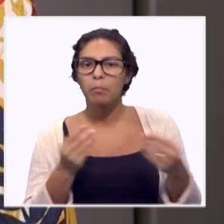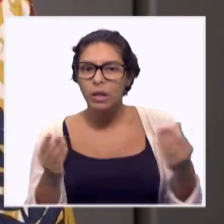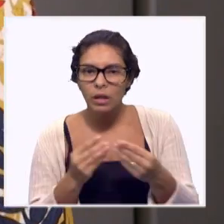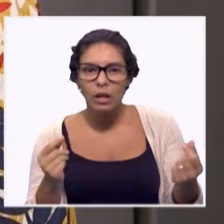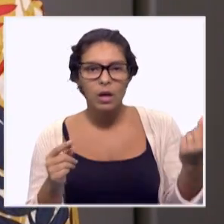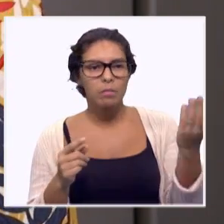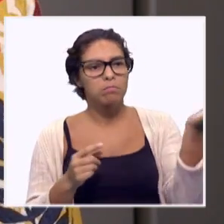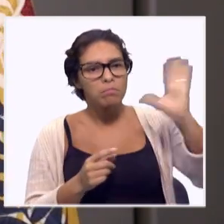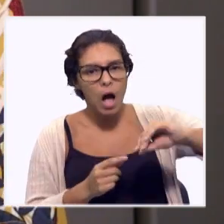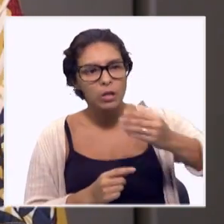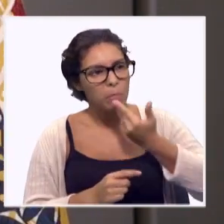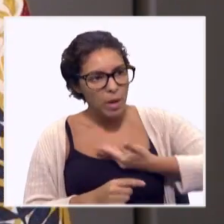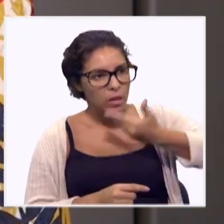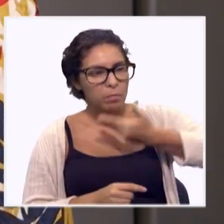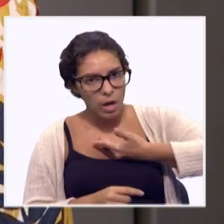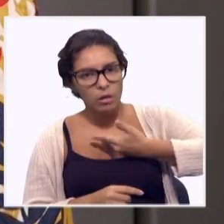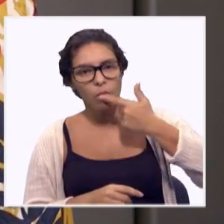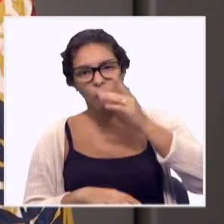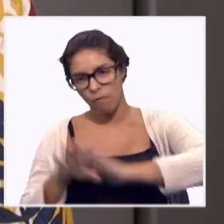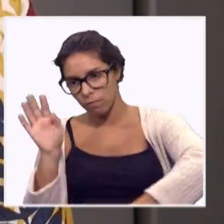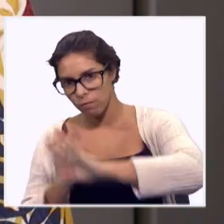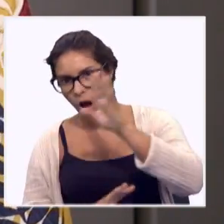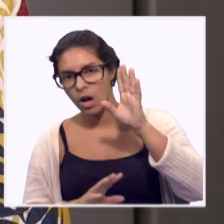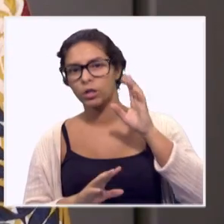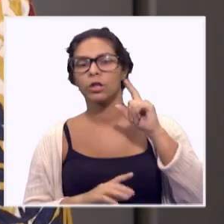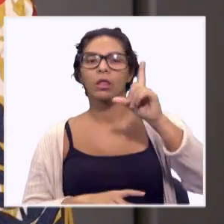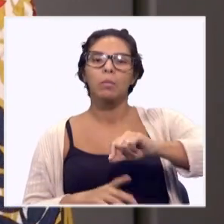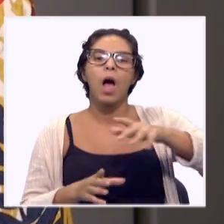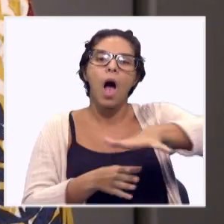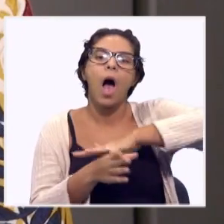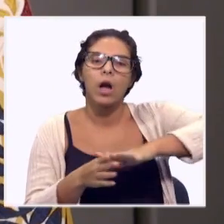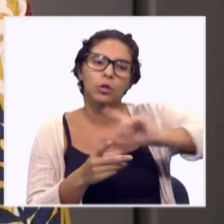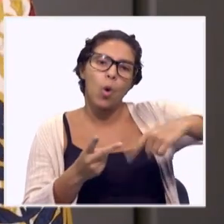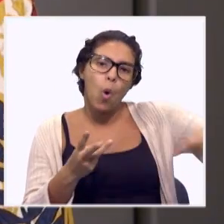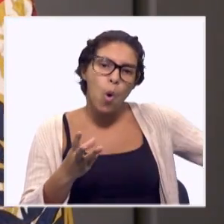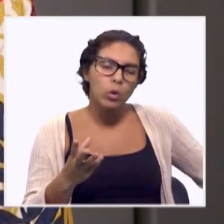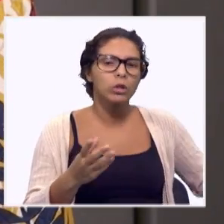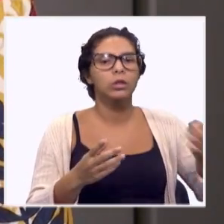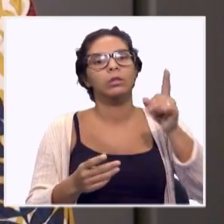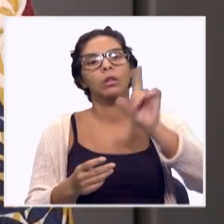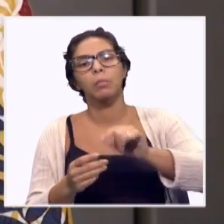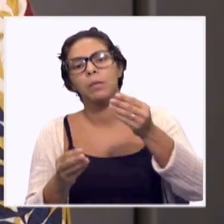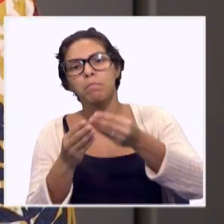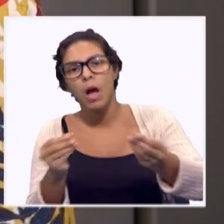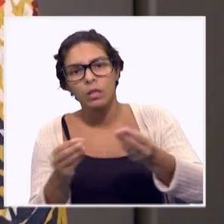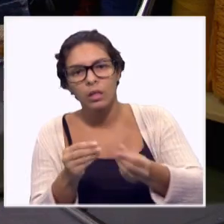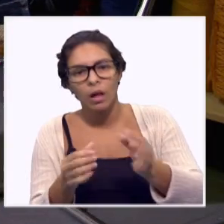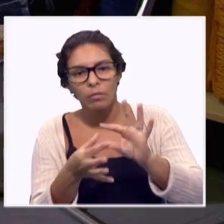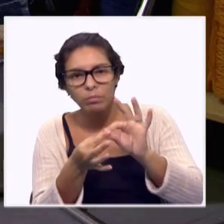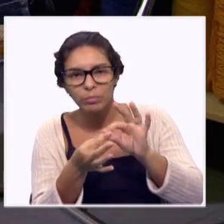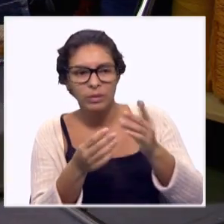mais peças de outras dimensões, trabalhar noutras áreas também, experimentar outros